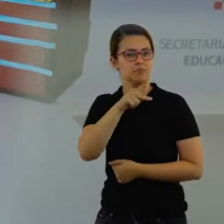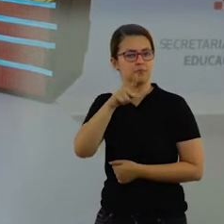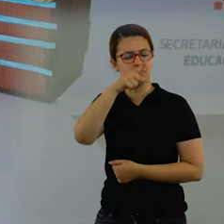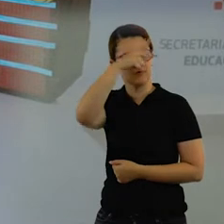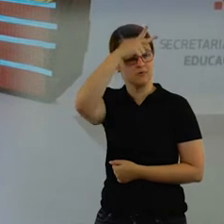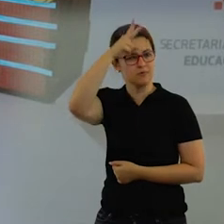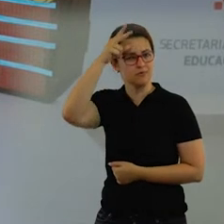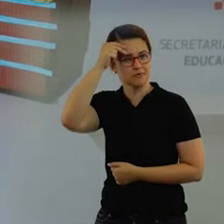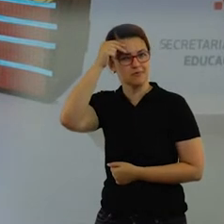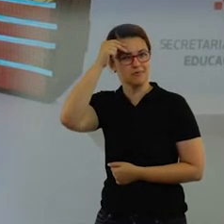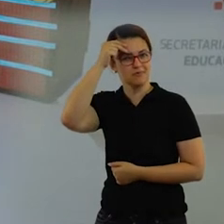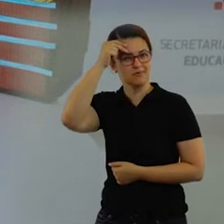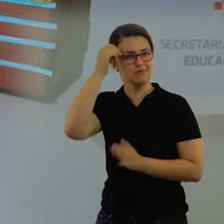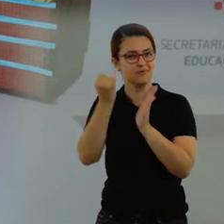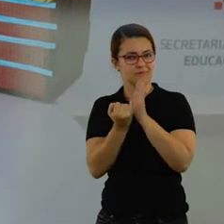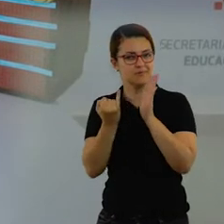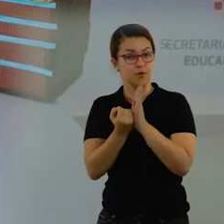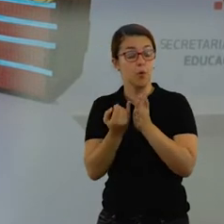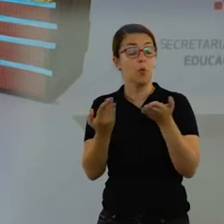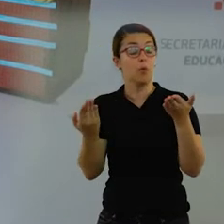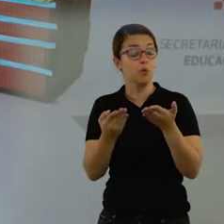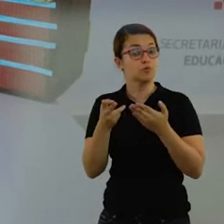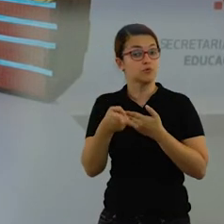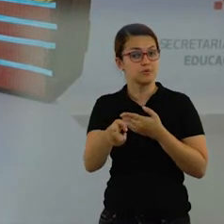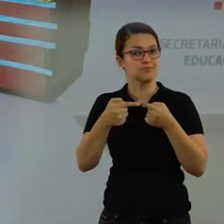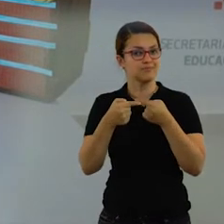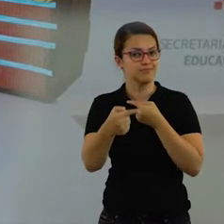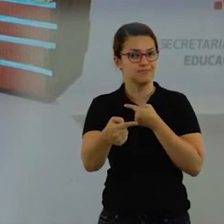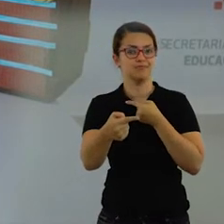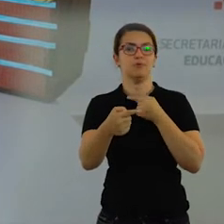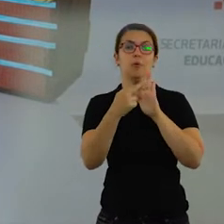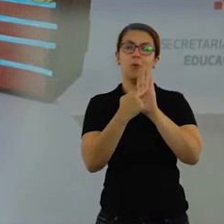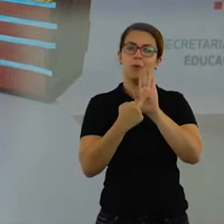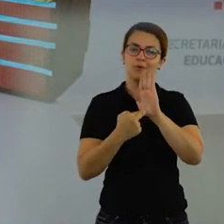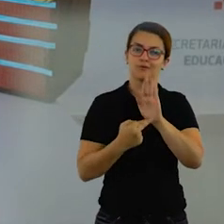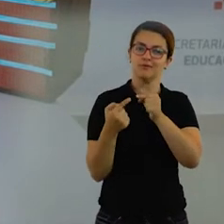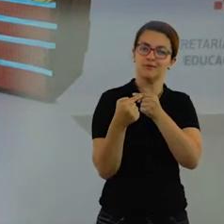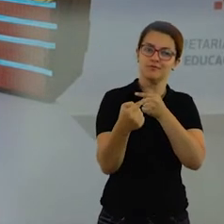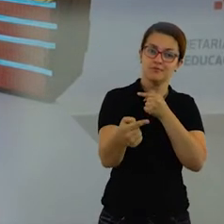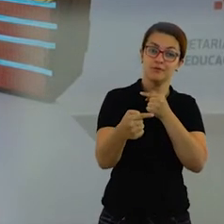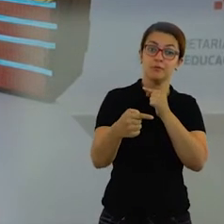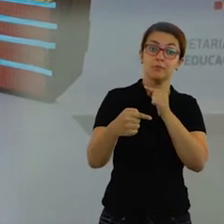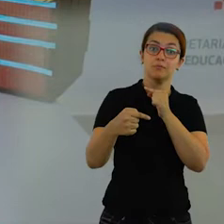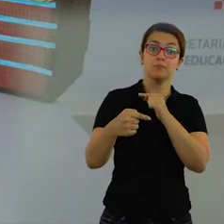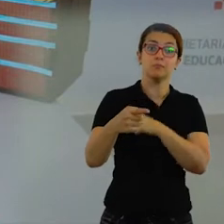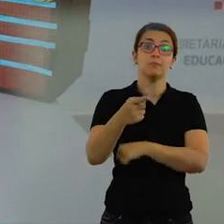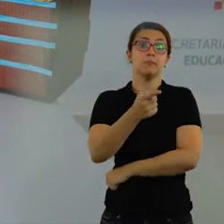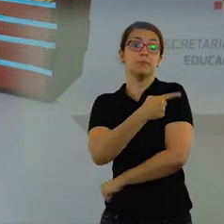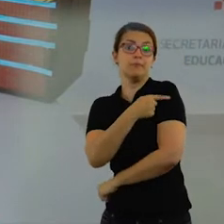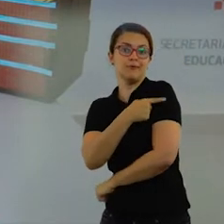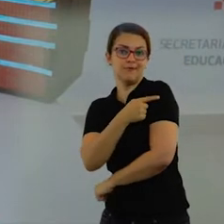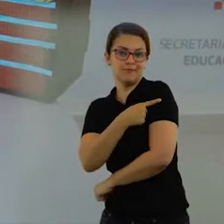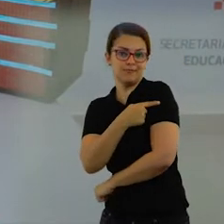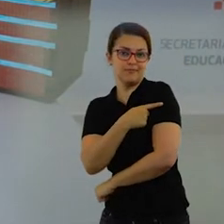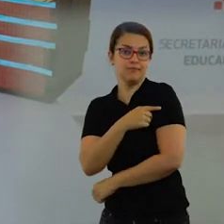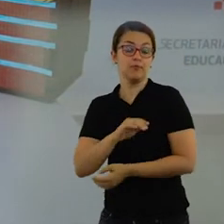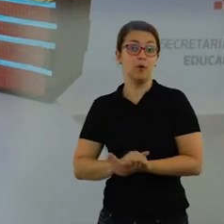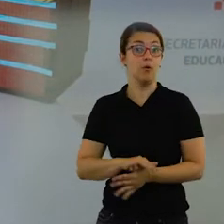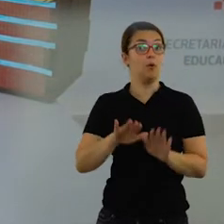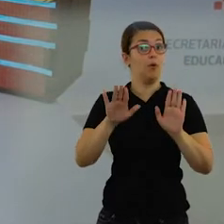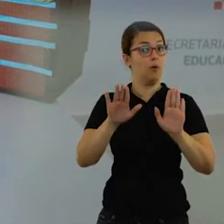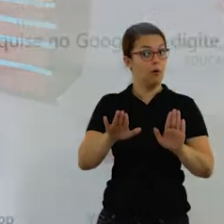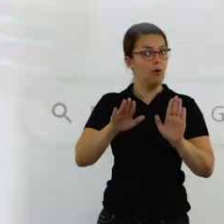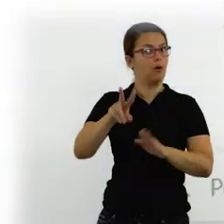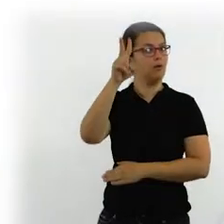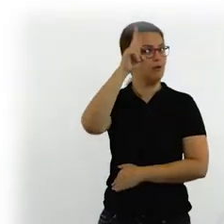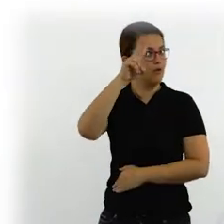hoje eu vou dar sequência com vocês nas atividades da rotina da semana do primeiro ano, tá bom? Então